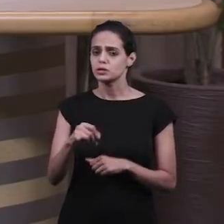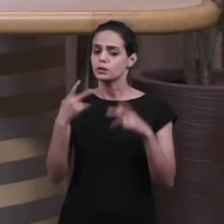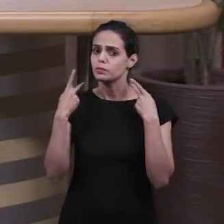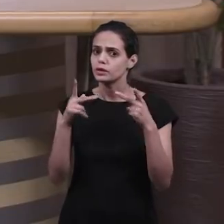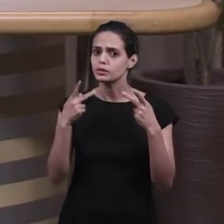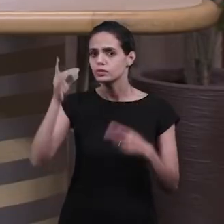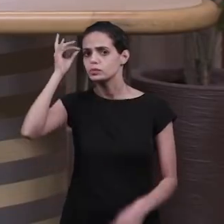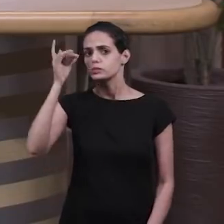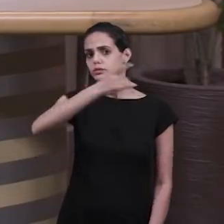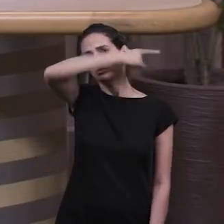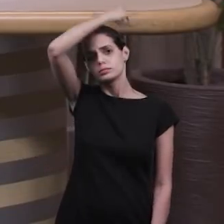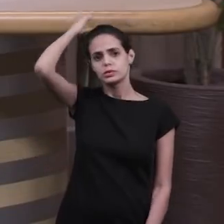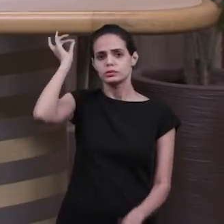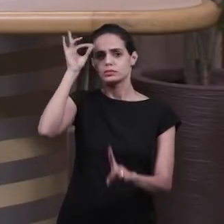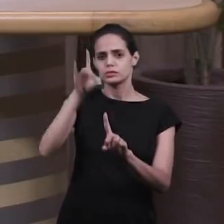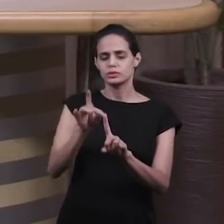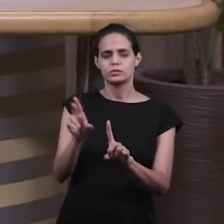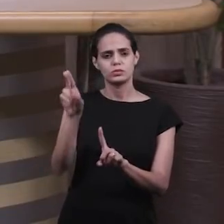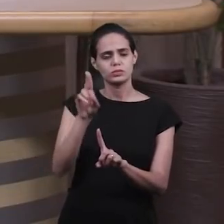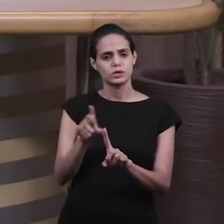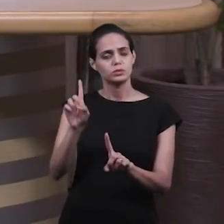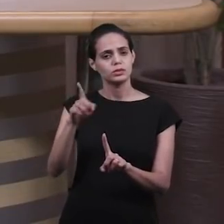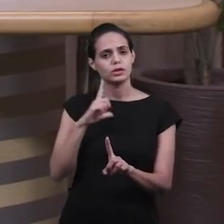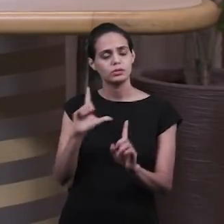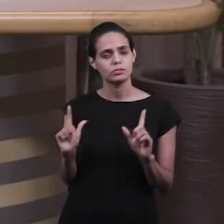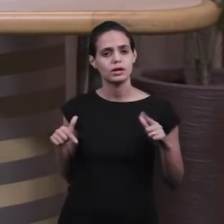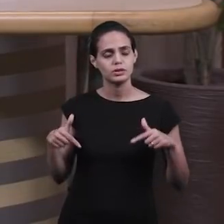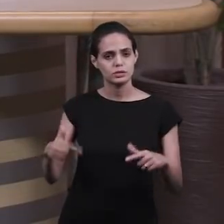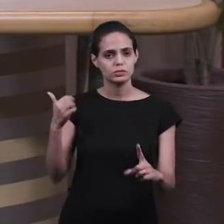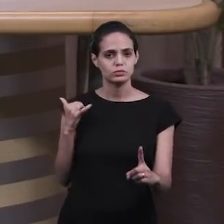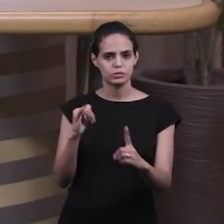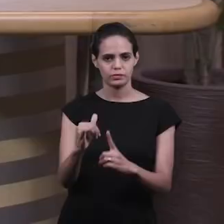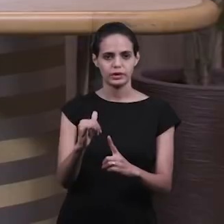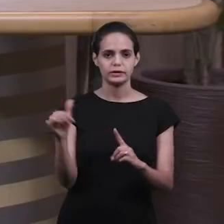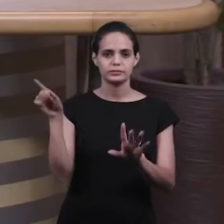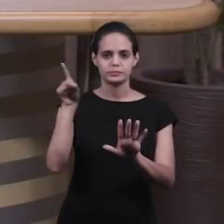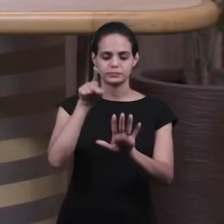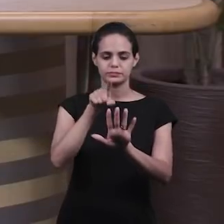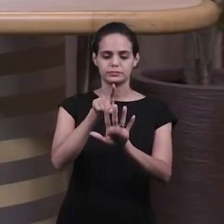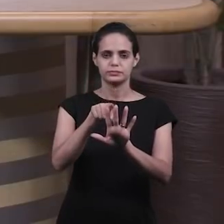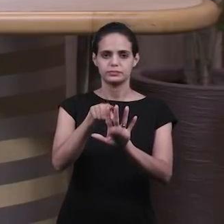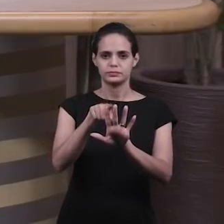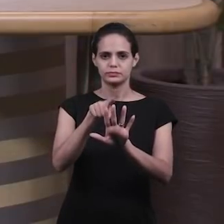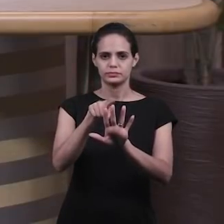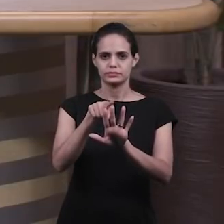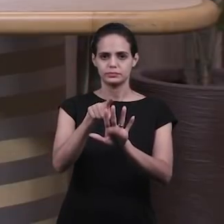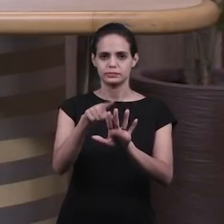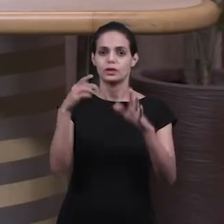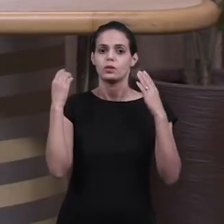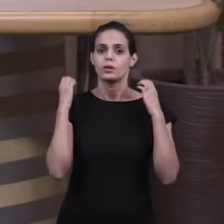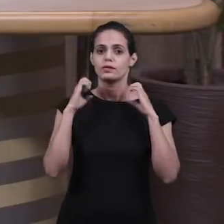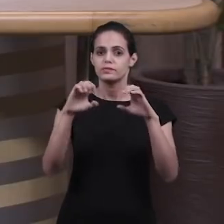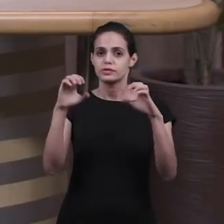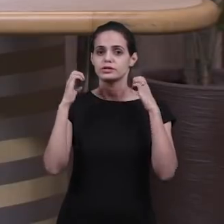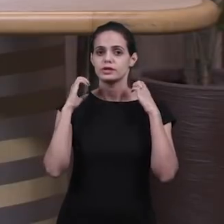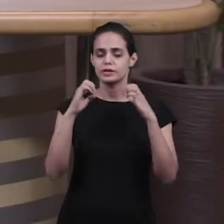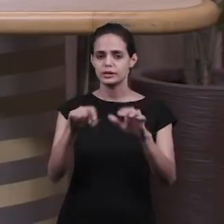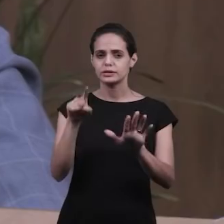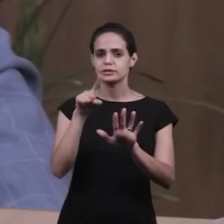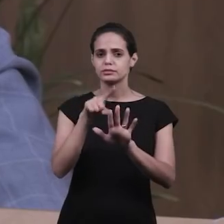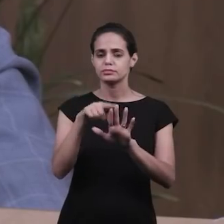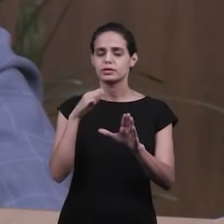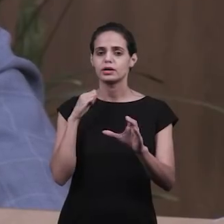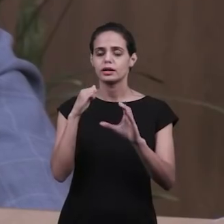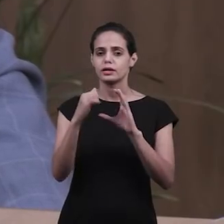ali tem uma ação de profeta. O evangelista é aquilo que é o